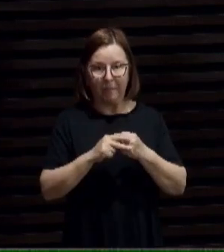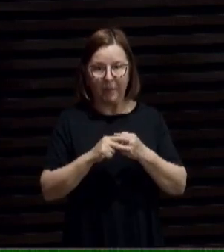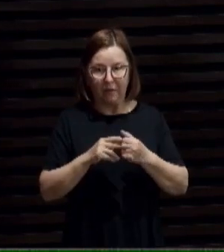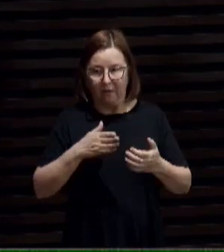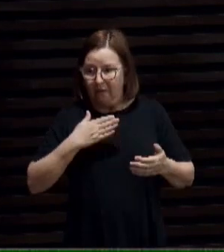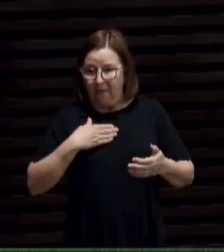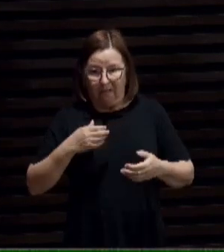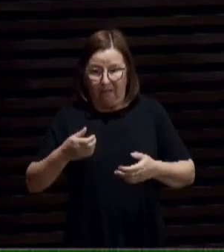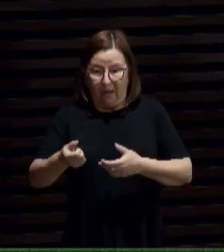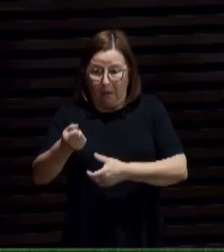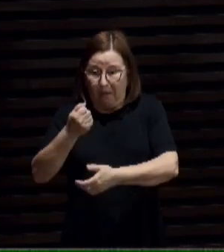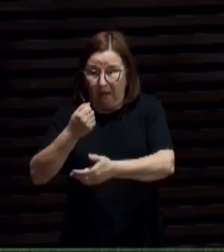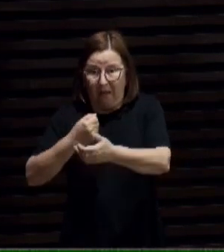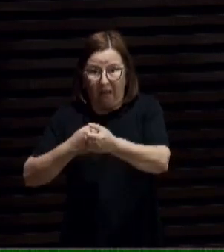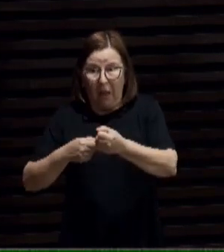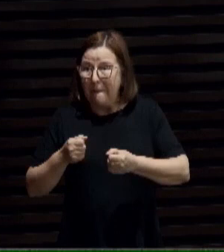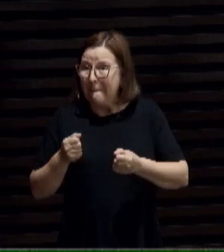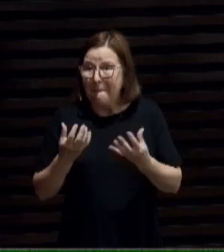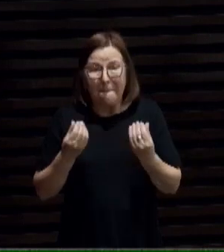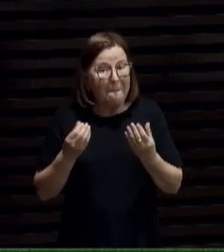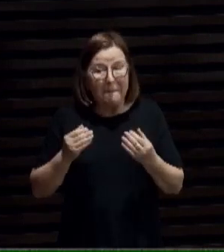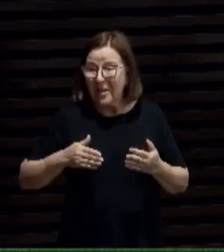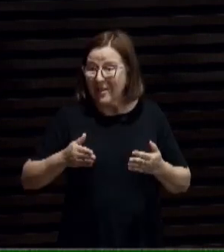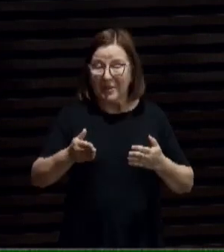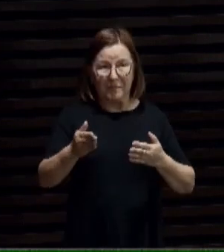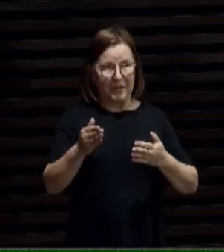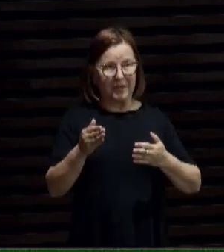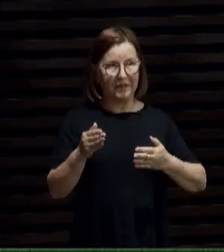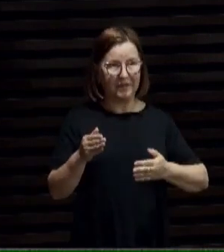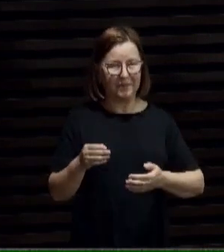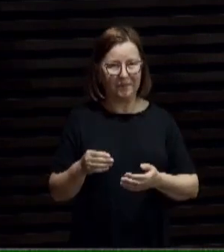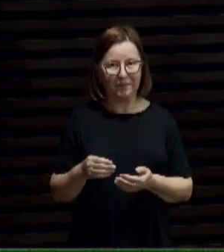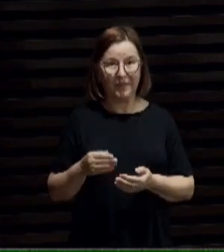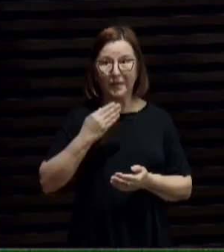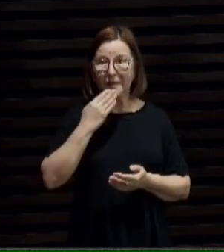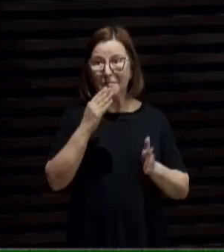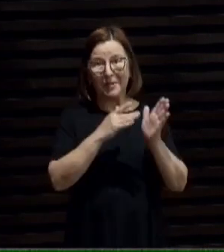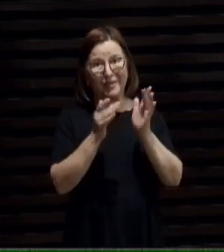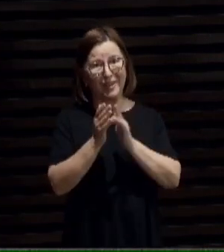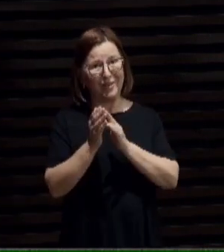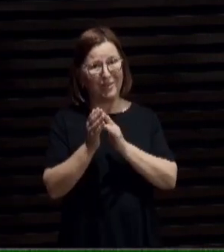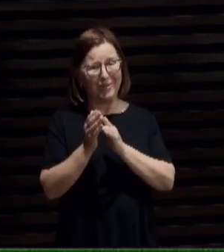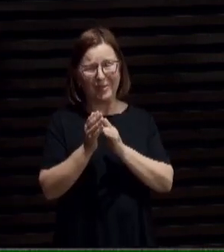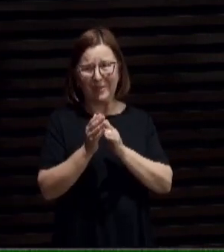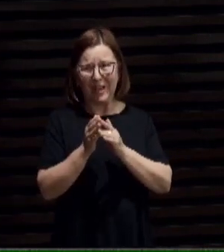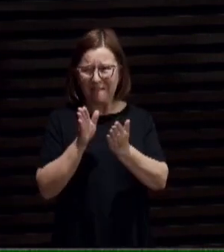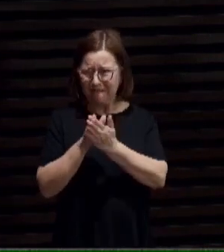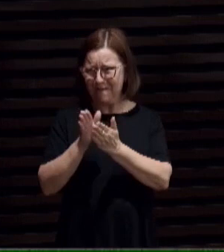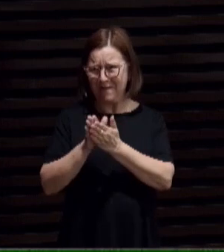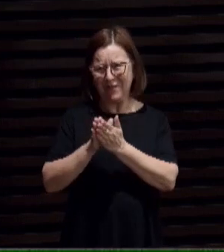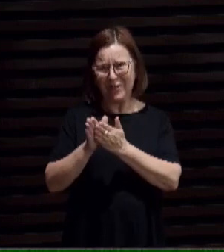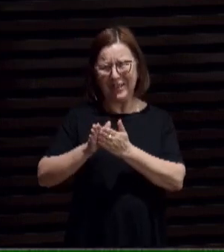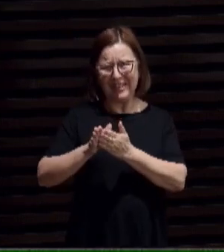peixes e pede a Jesus para fugir da vida dele. Vai embora, some de mim,